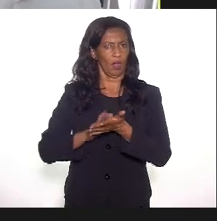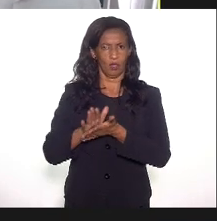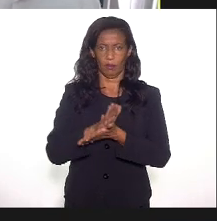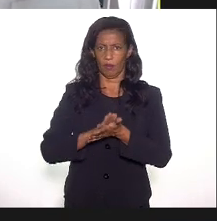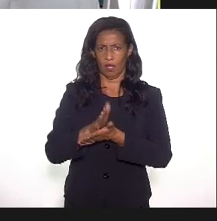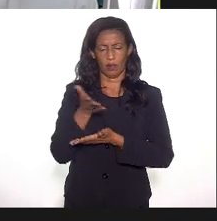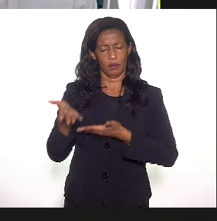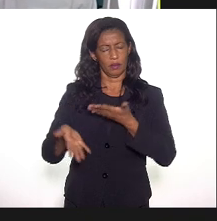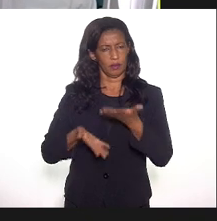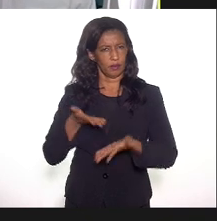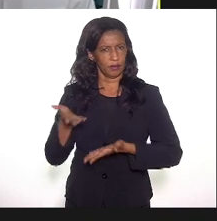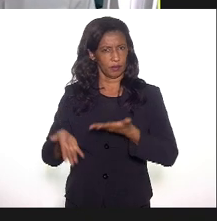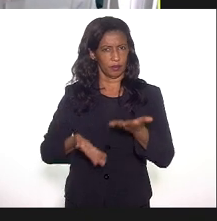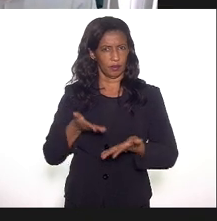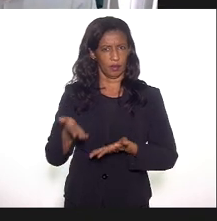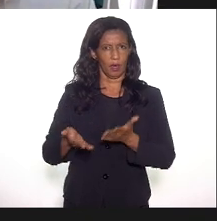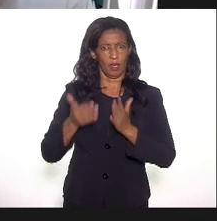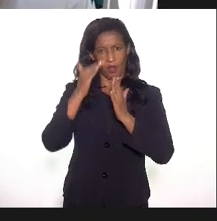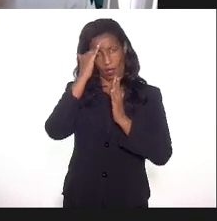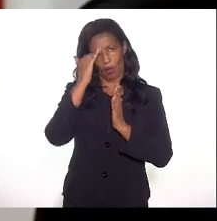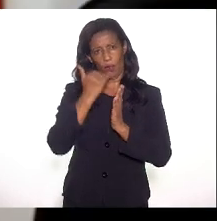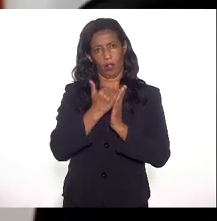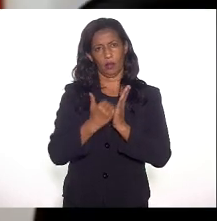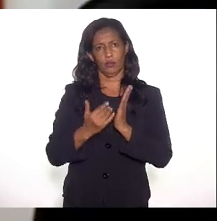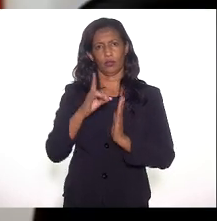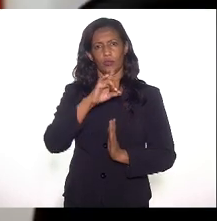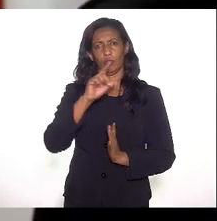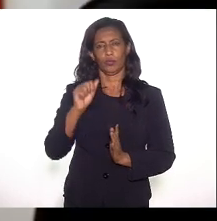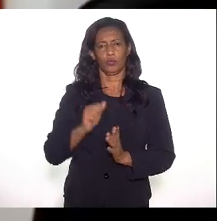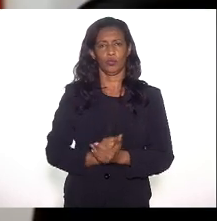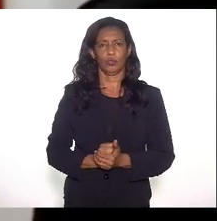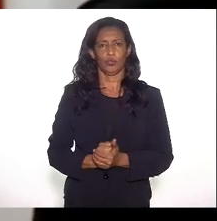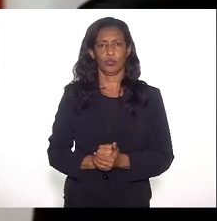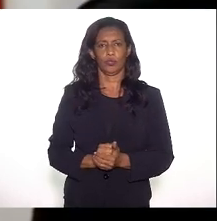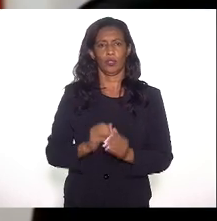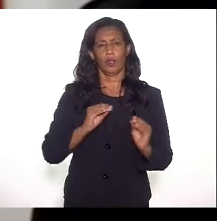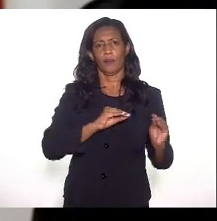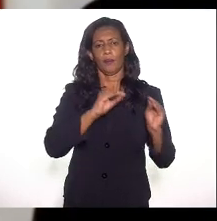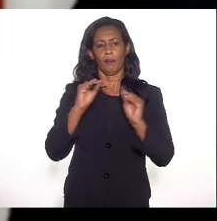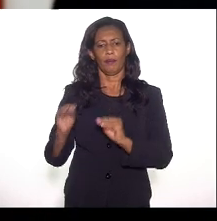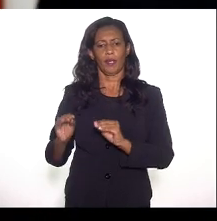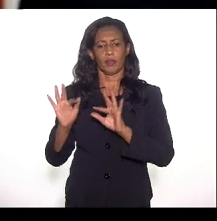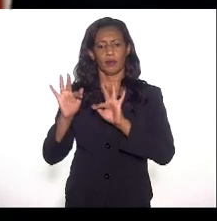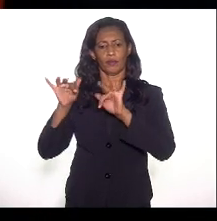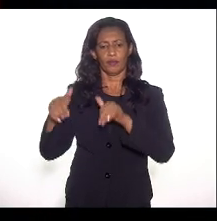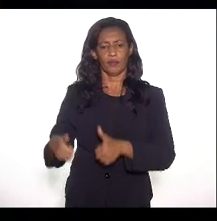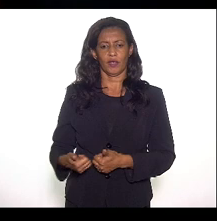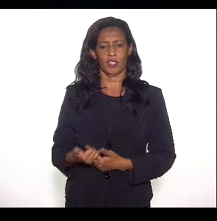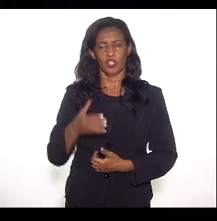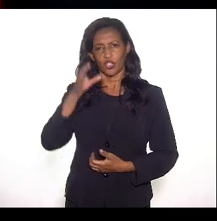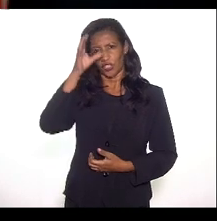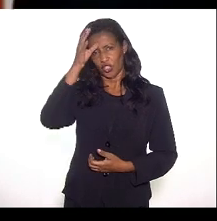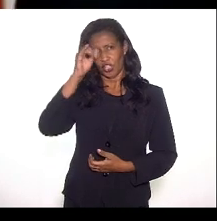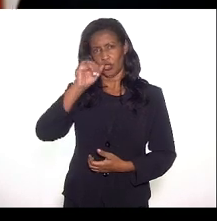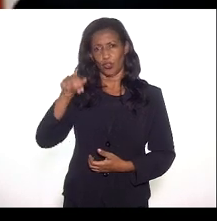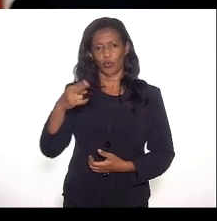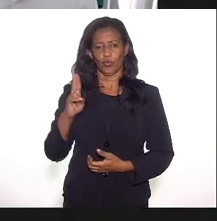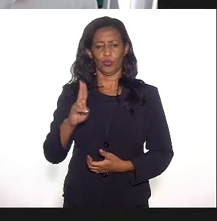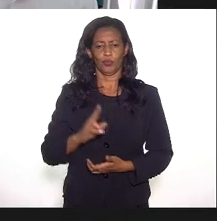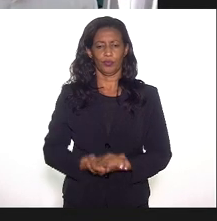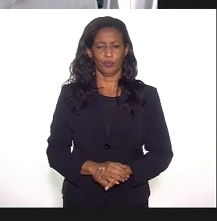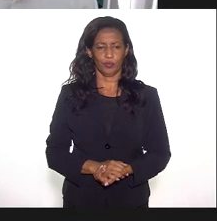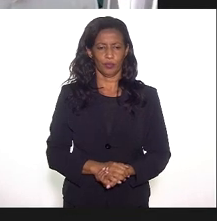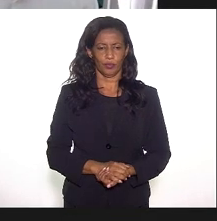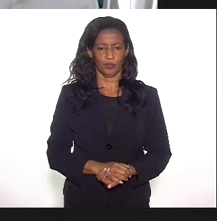tratar na ordem do dia. Passa seu expediente final. Deputada Tia Ju.